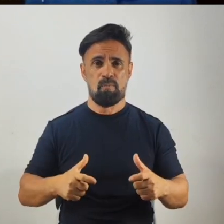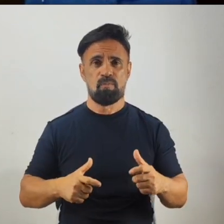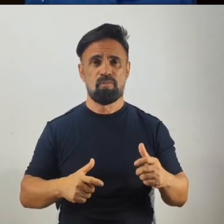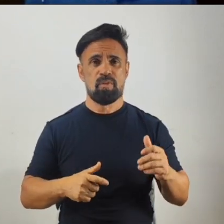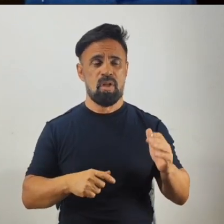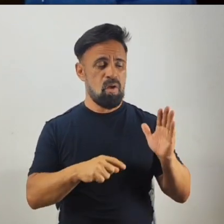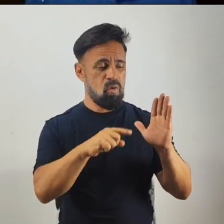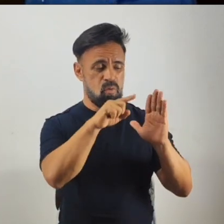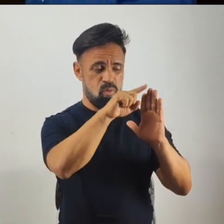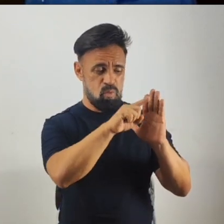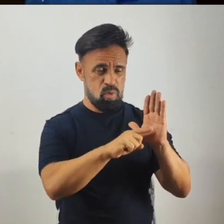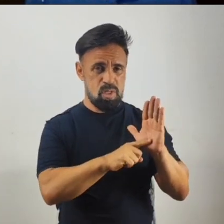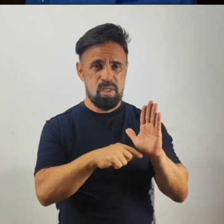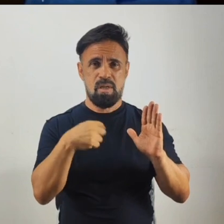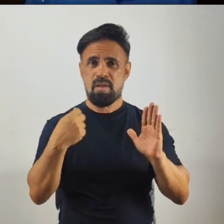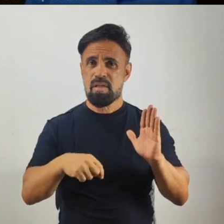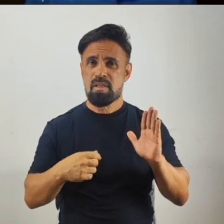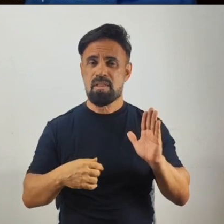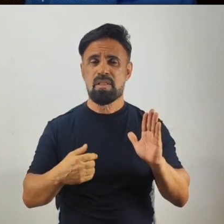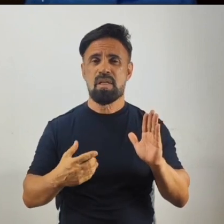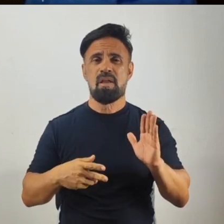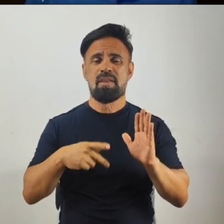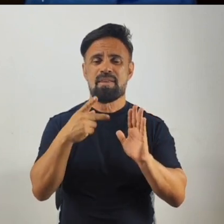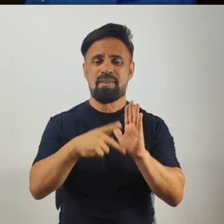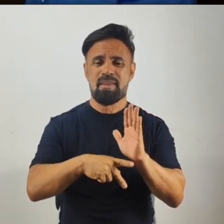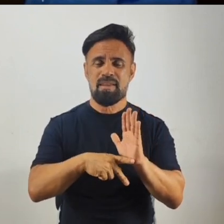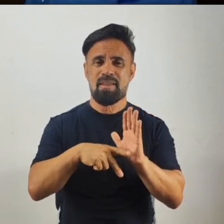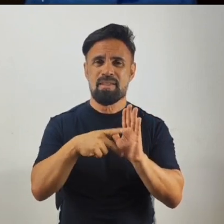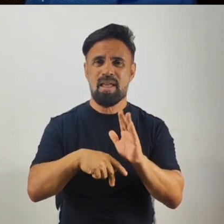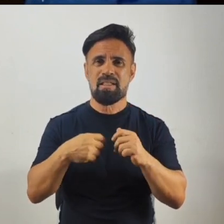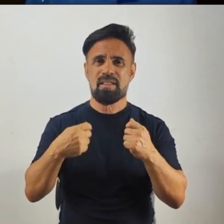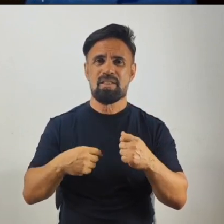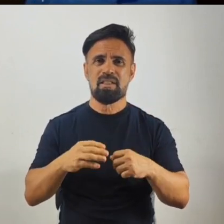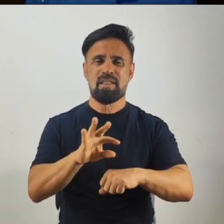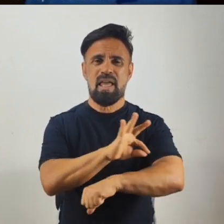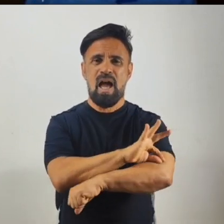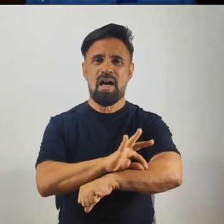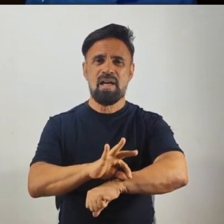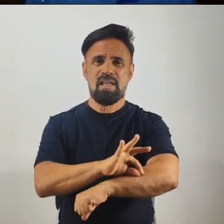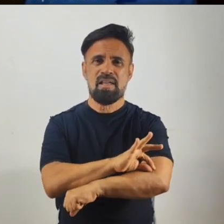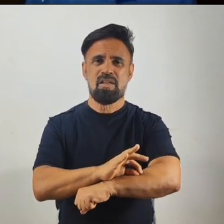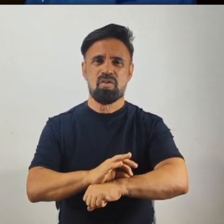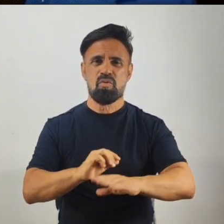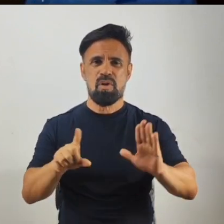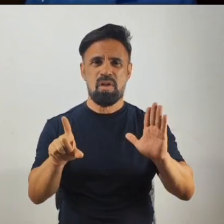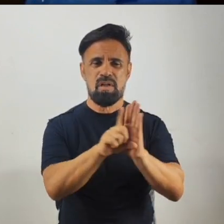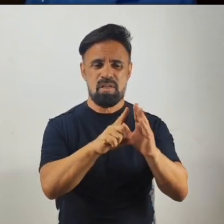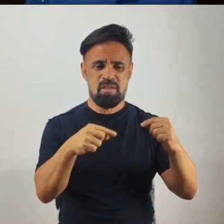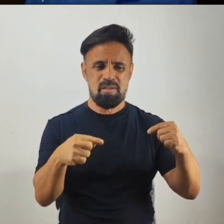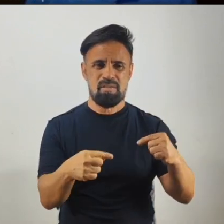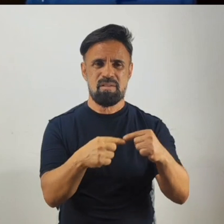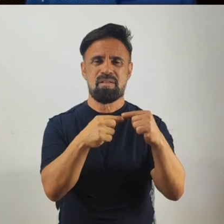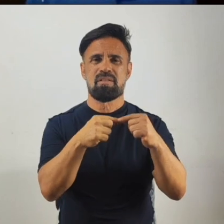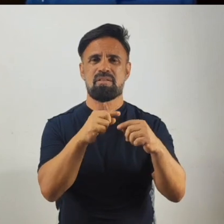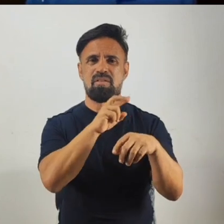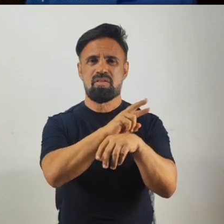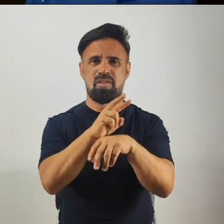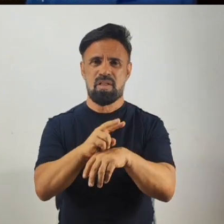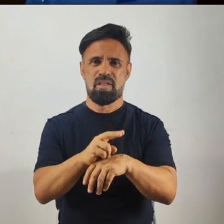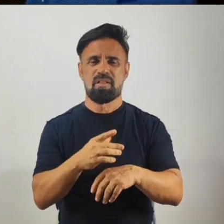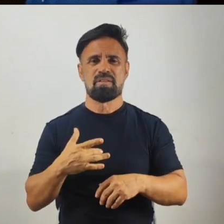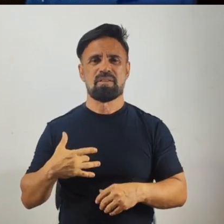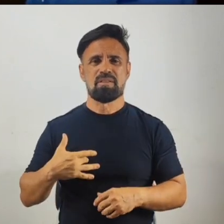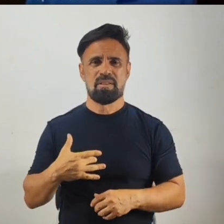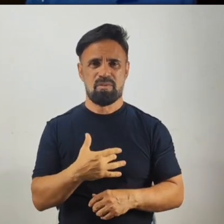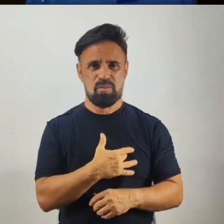A gestão da infraestrutura, o guia ele ressalta que há necessidade de projetos de arquitetura legalizados